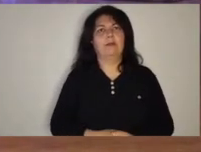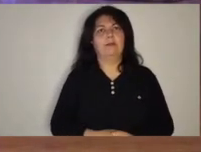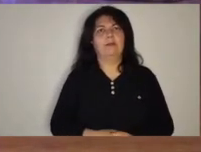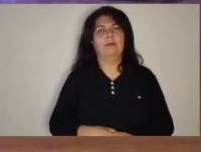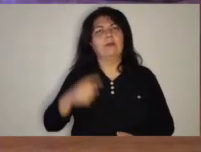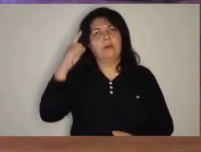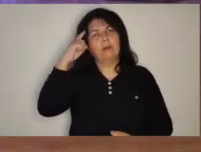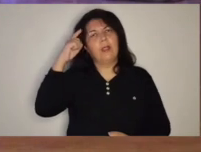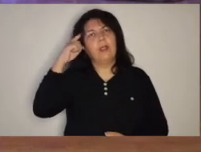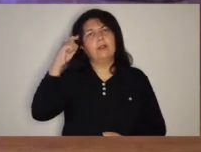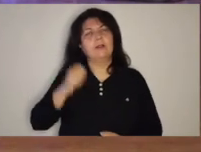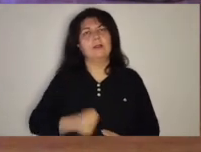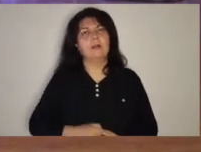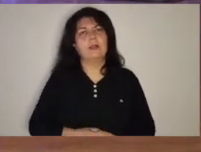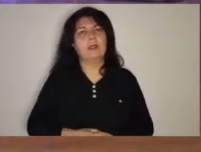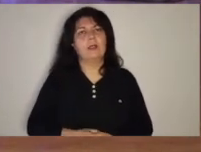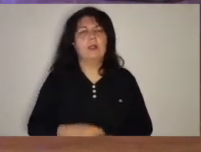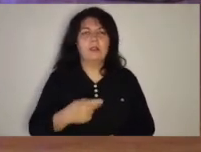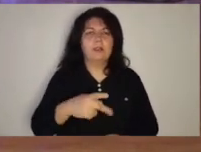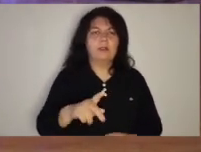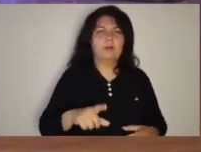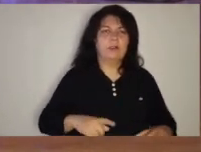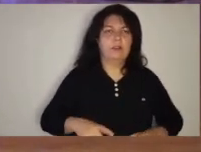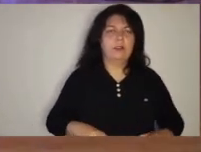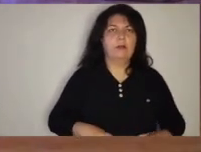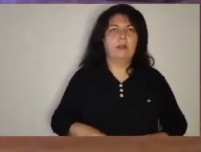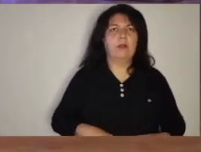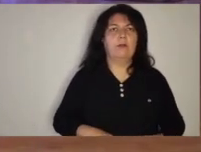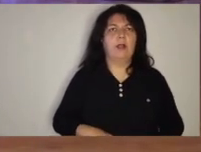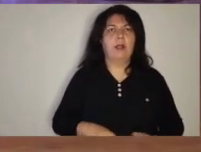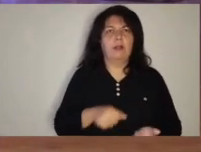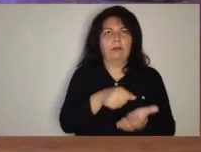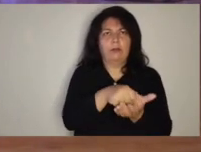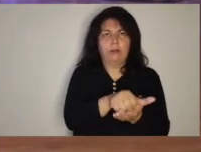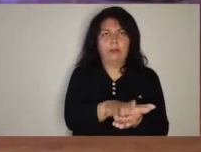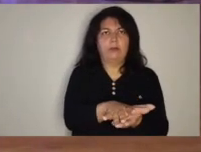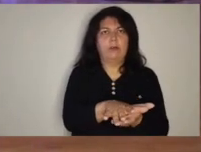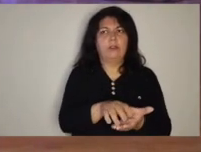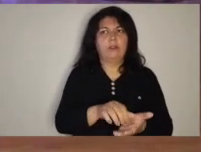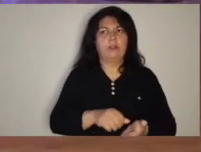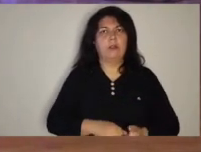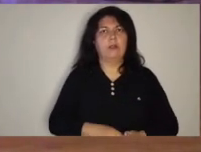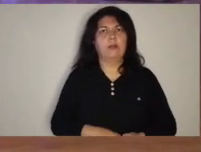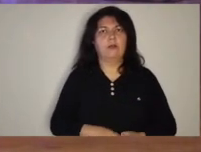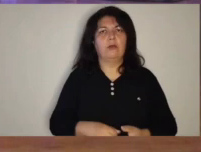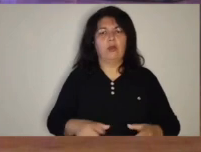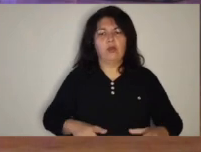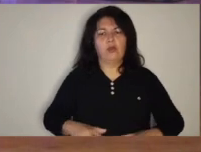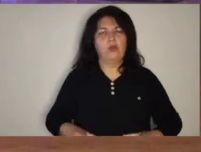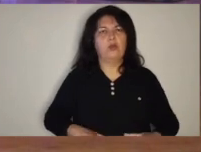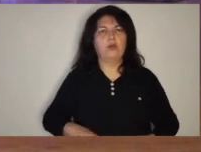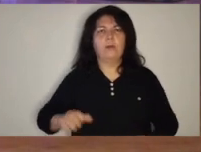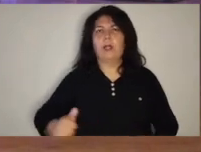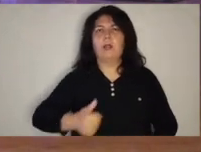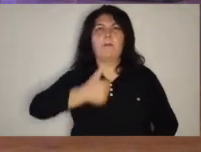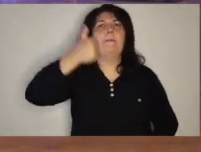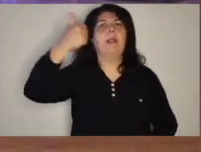eu? Se for você, o Senhor vai abrir uma porta melhor, maior, e Deus vai te